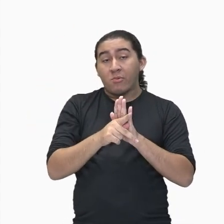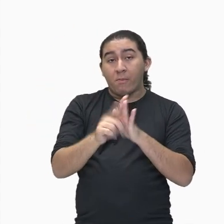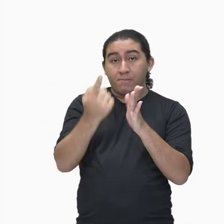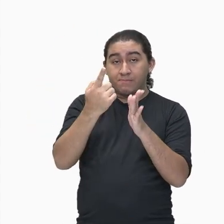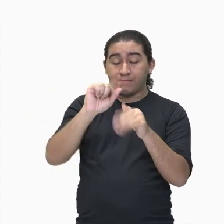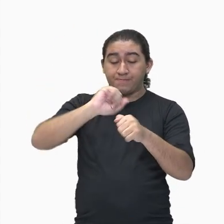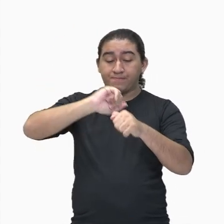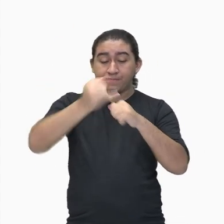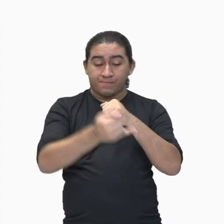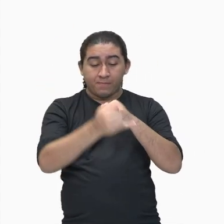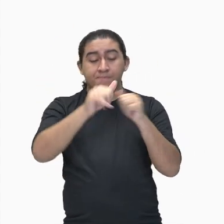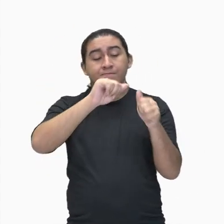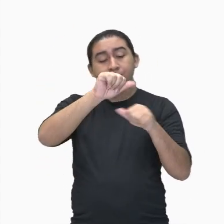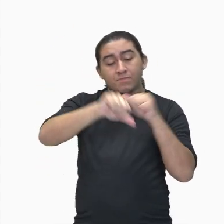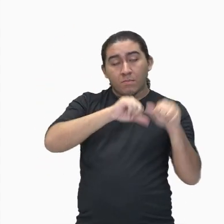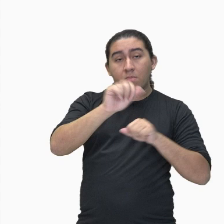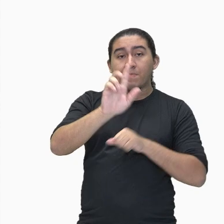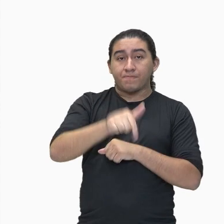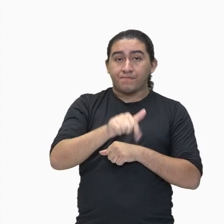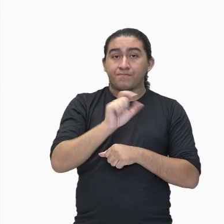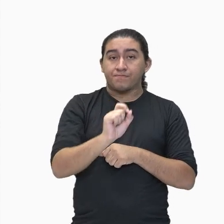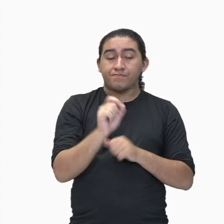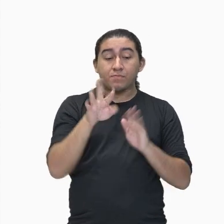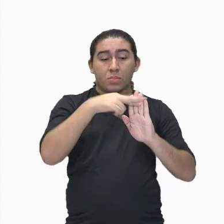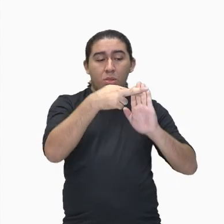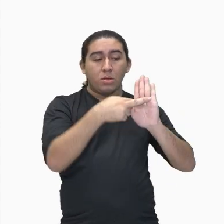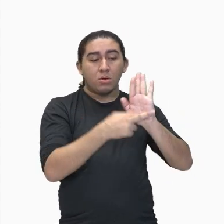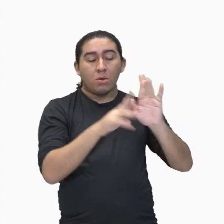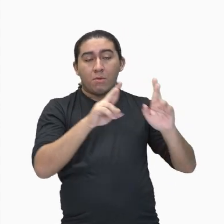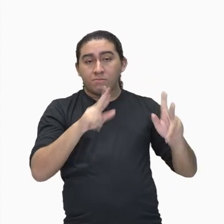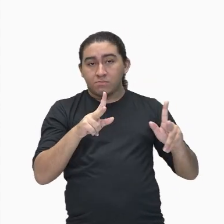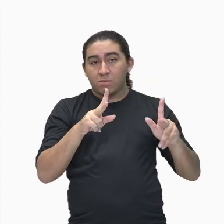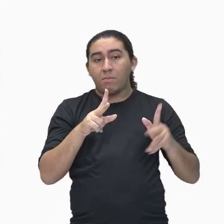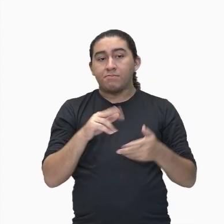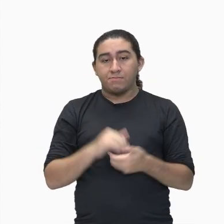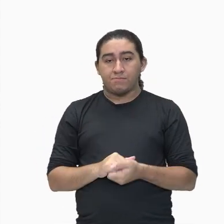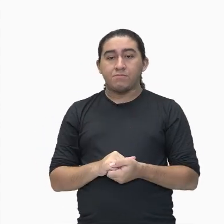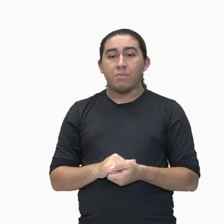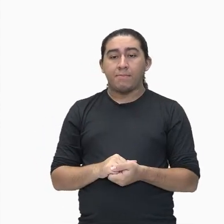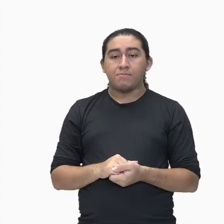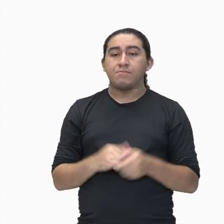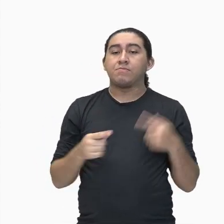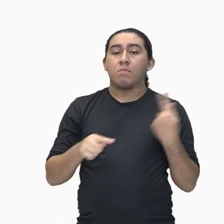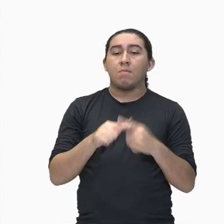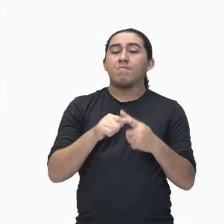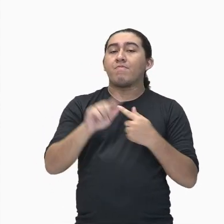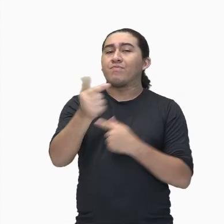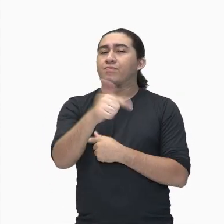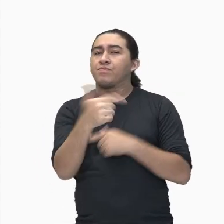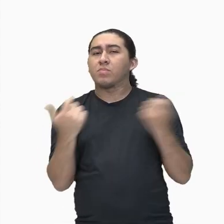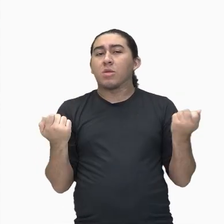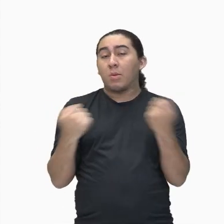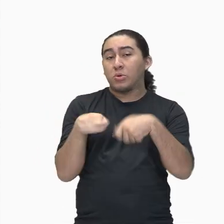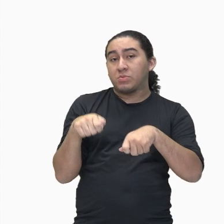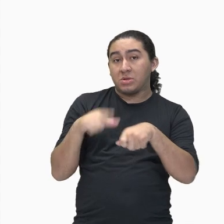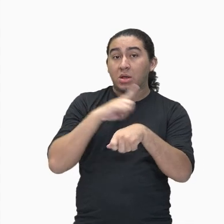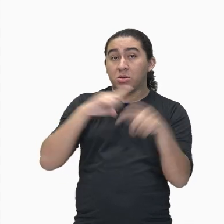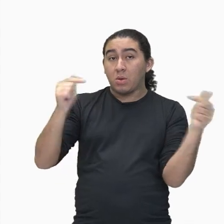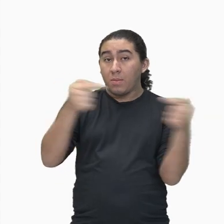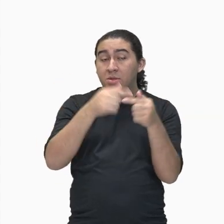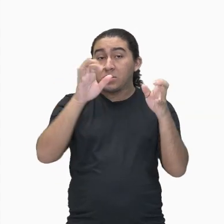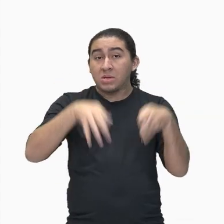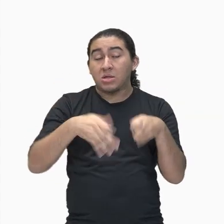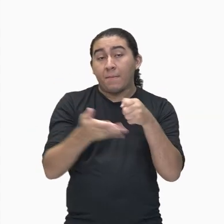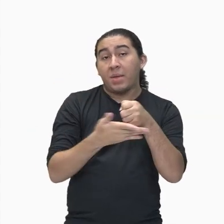adjetivos, elas são exceções, esses adjetivos, bom, mal, grande e pequeno, porque eles não aparecem da forma que eles são, como